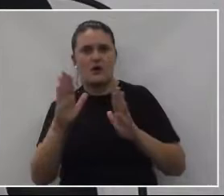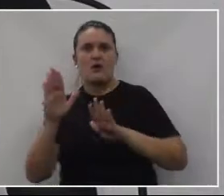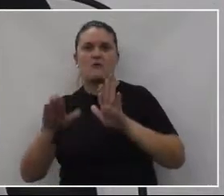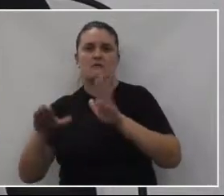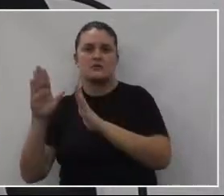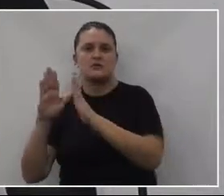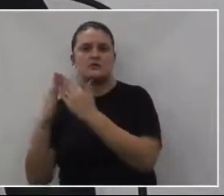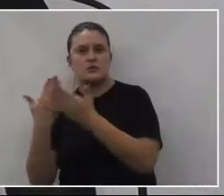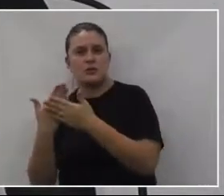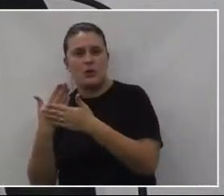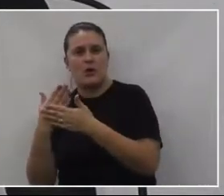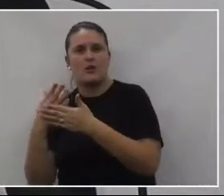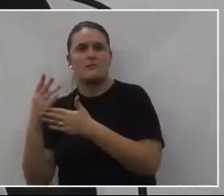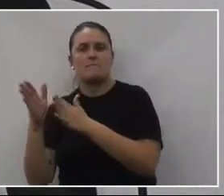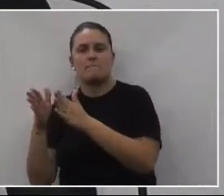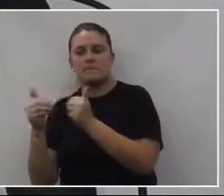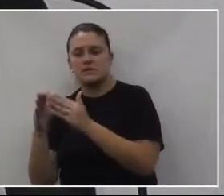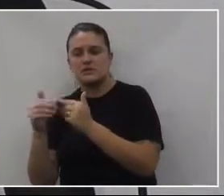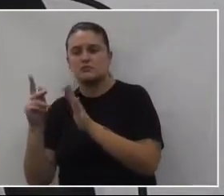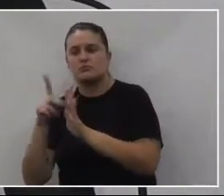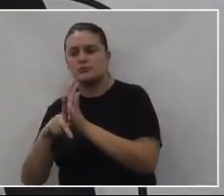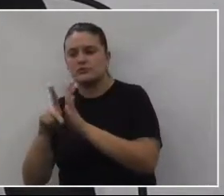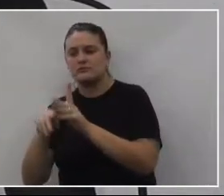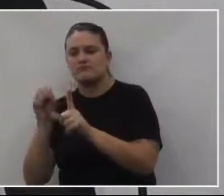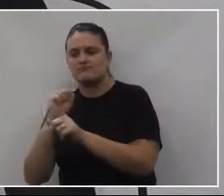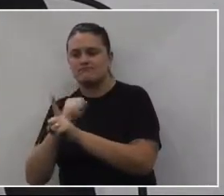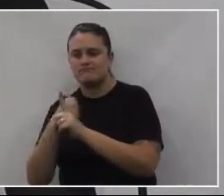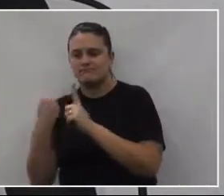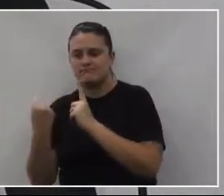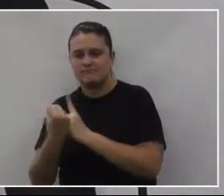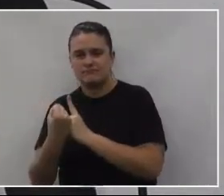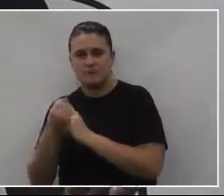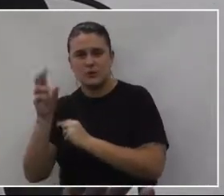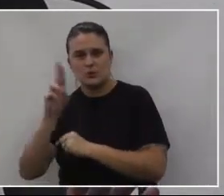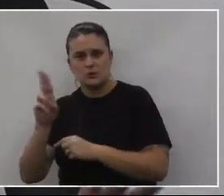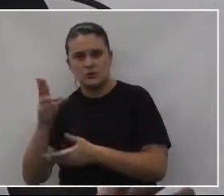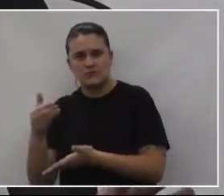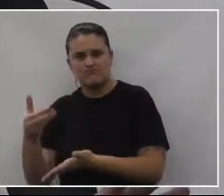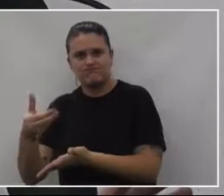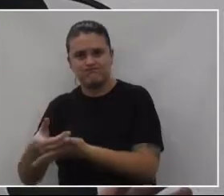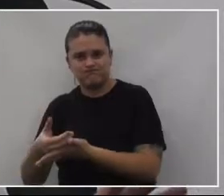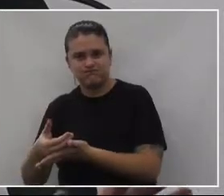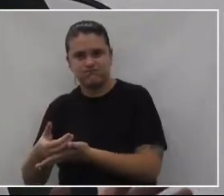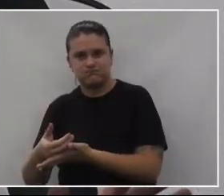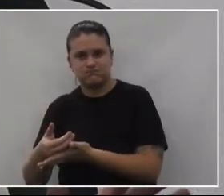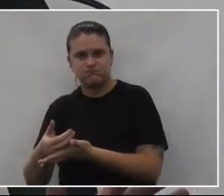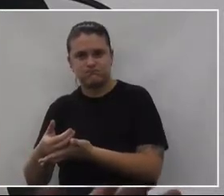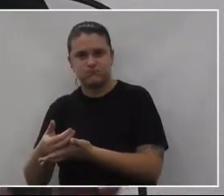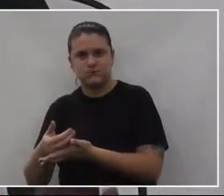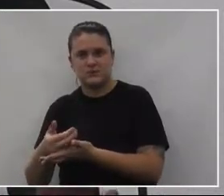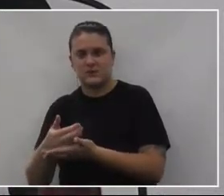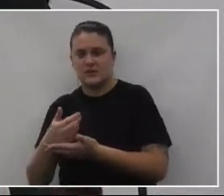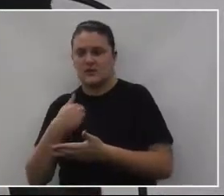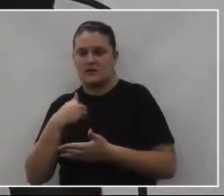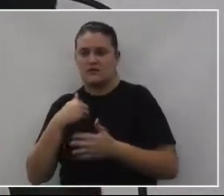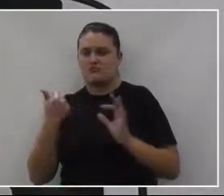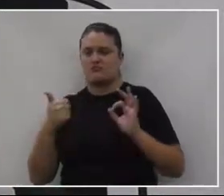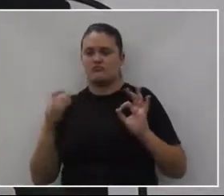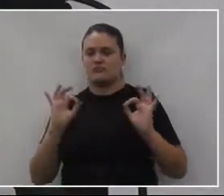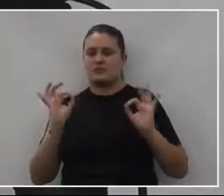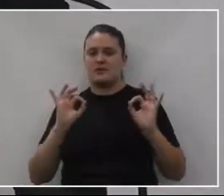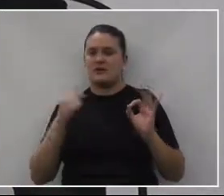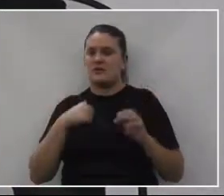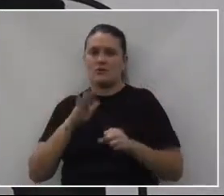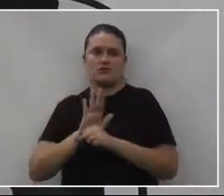pedindo mais projetos, especialmente também sociais, com a verba do Judiciário. É uma verba que não tem absolutamente nada a ver comigo, então eu posso auxiliar porque eu